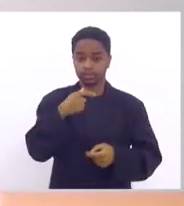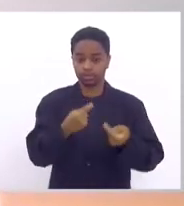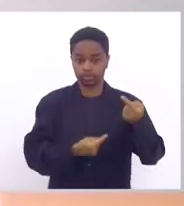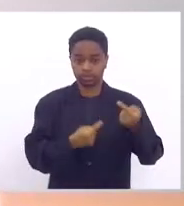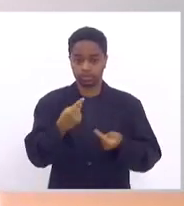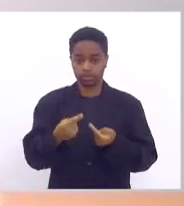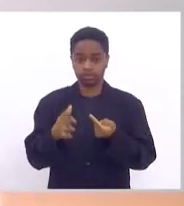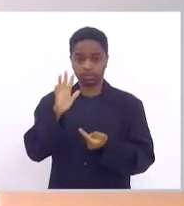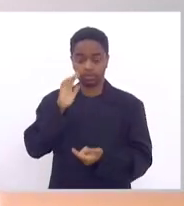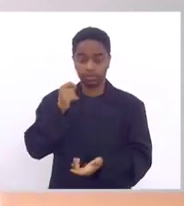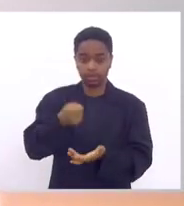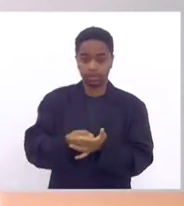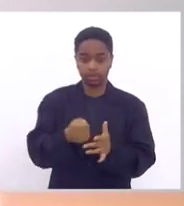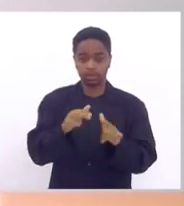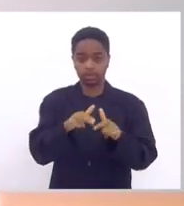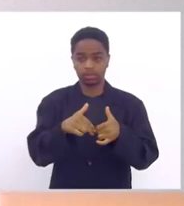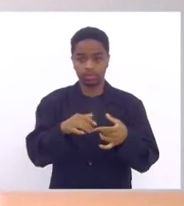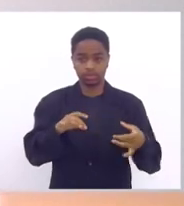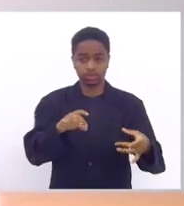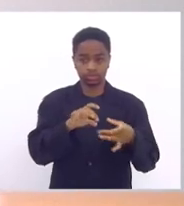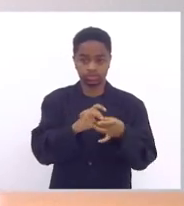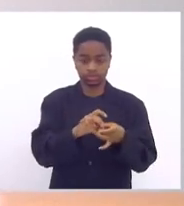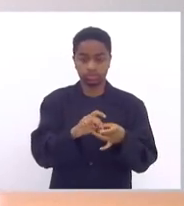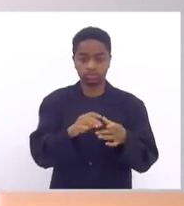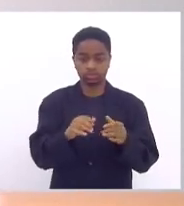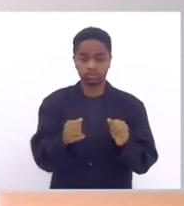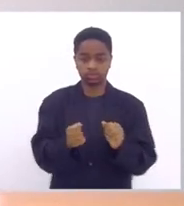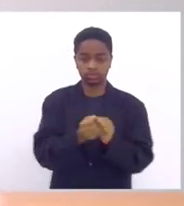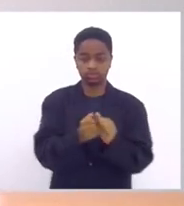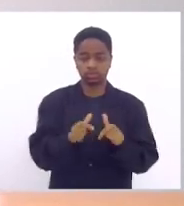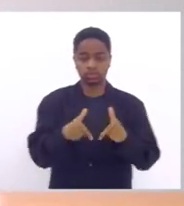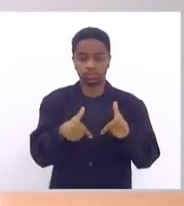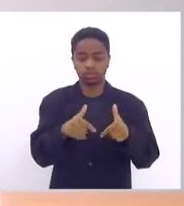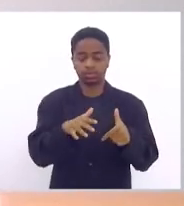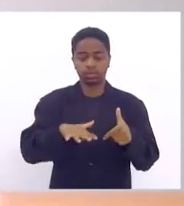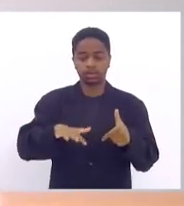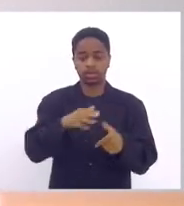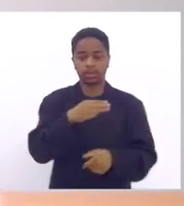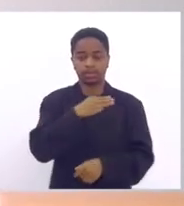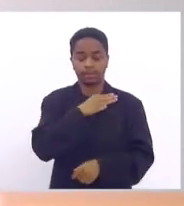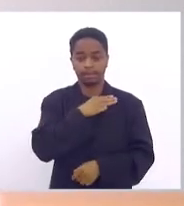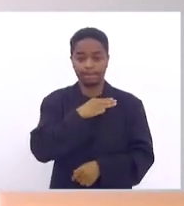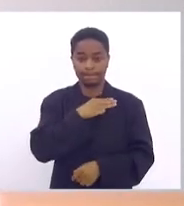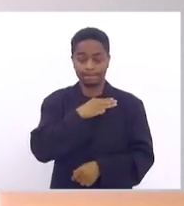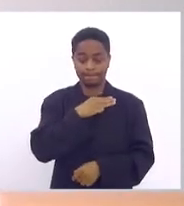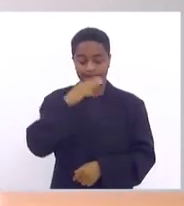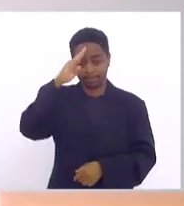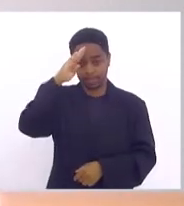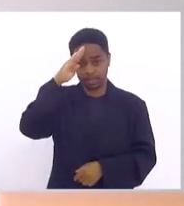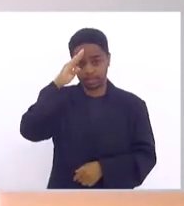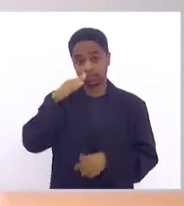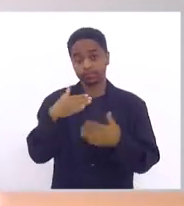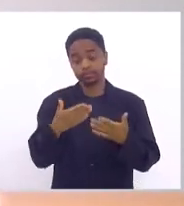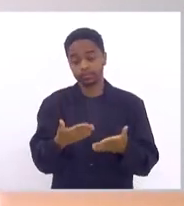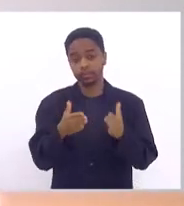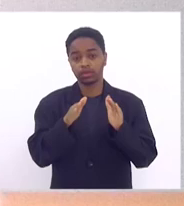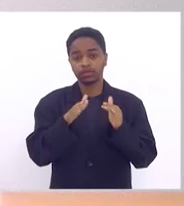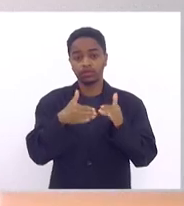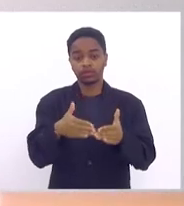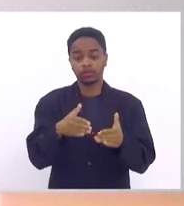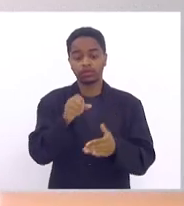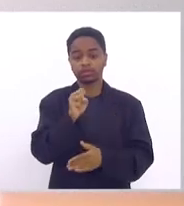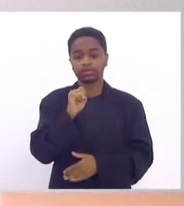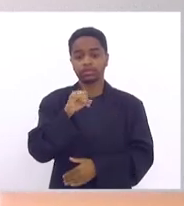foi decidida por uma Junta Militar apelar para simetria é quase